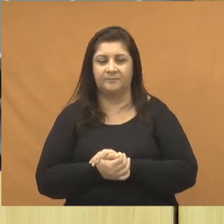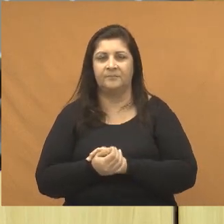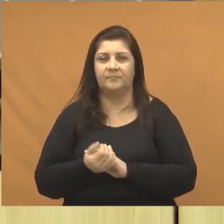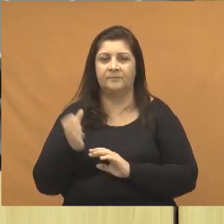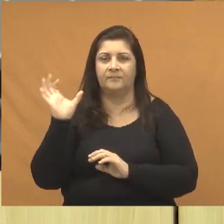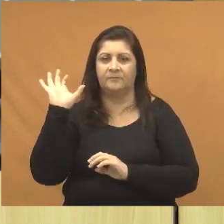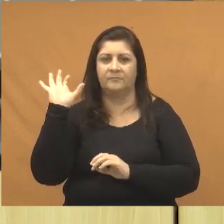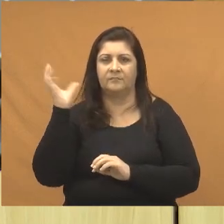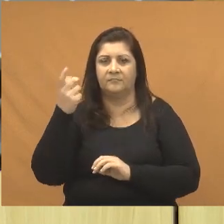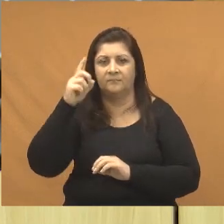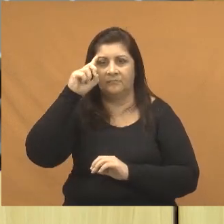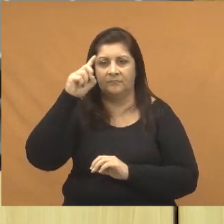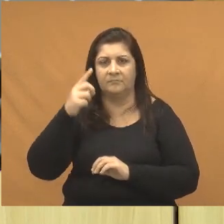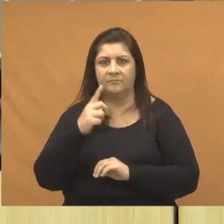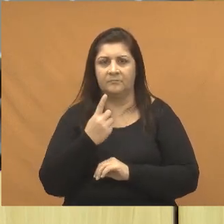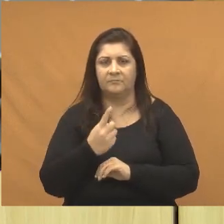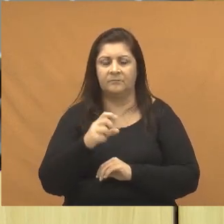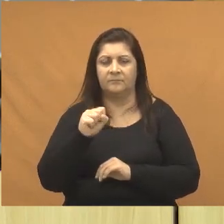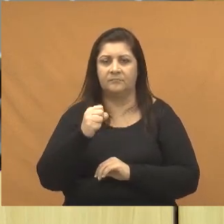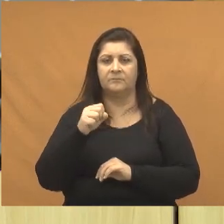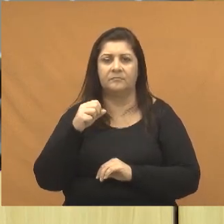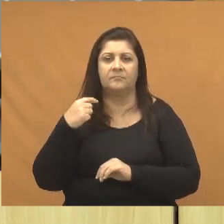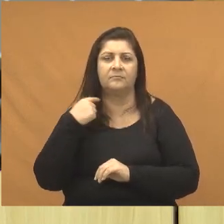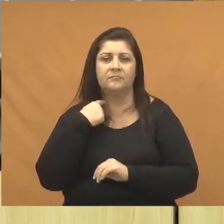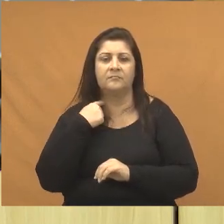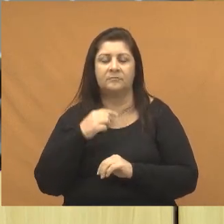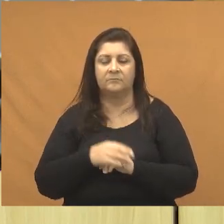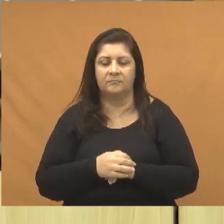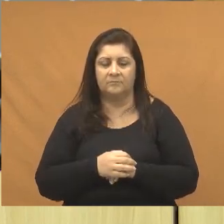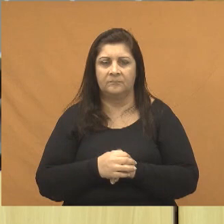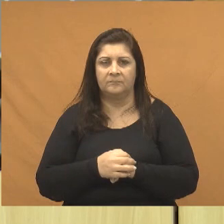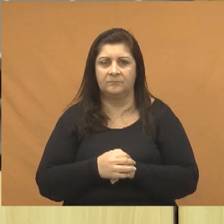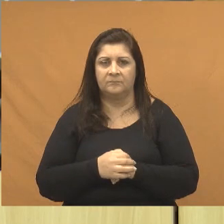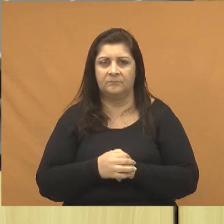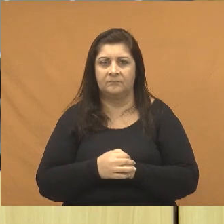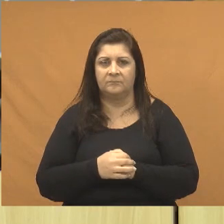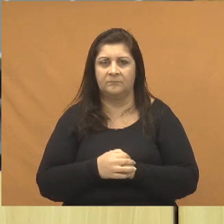realizado no dia 18 de maio na Sala Mário Lago,